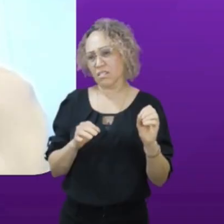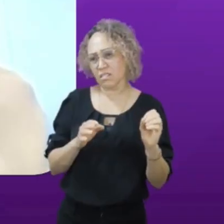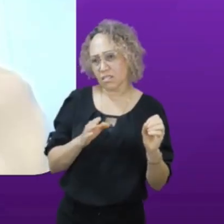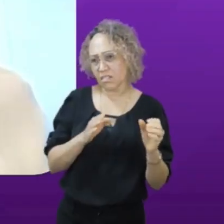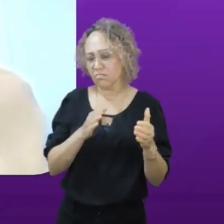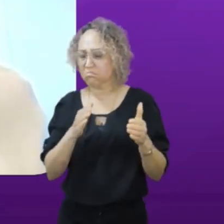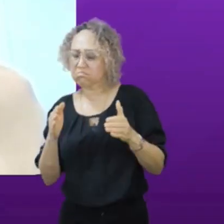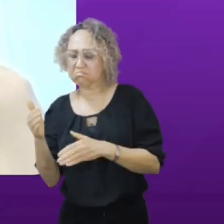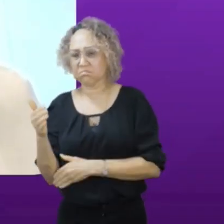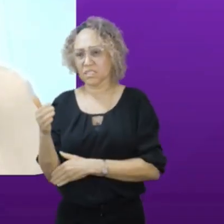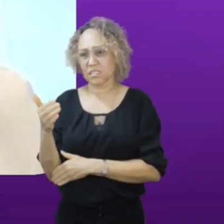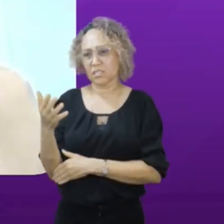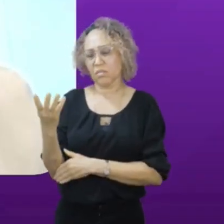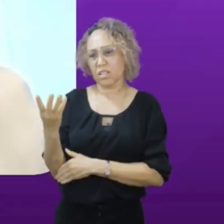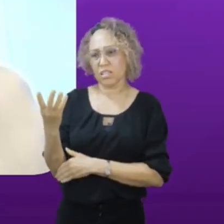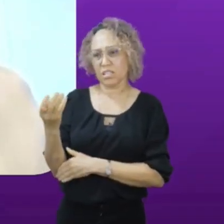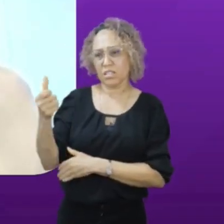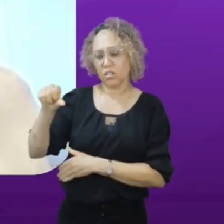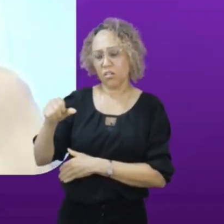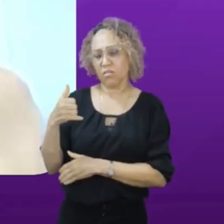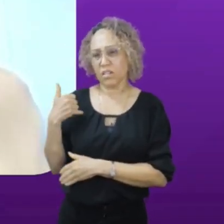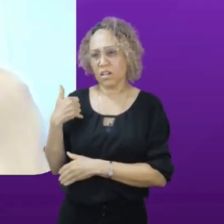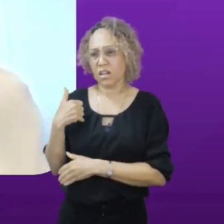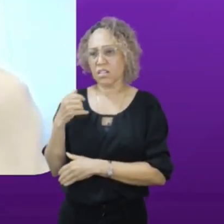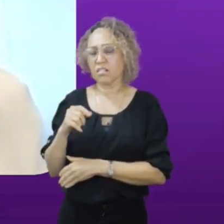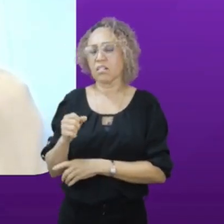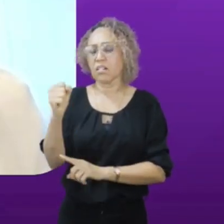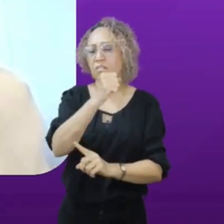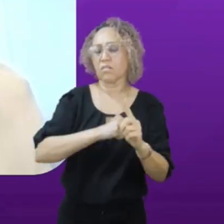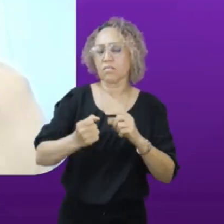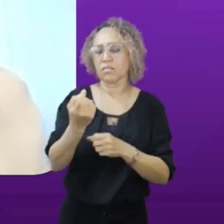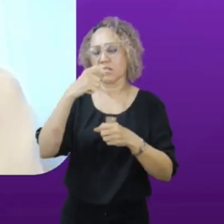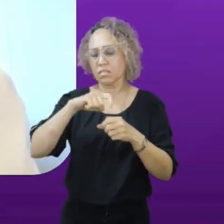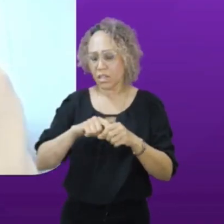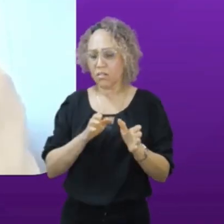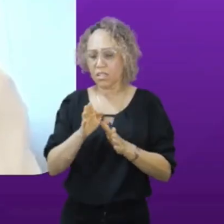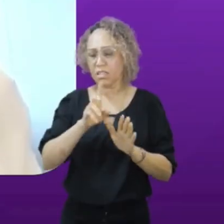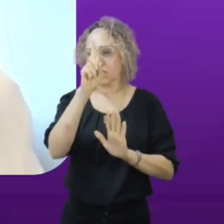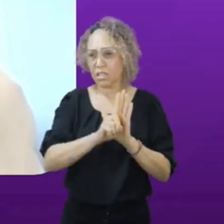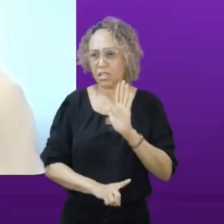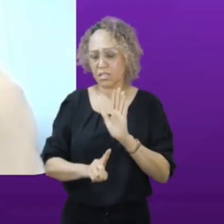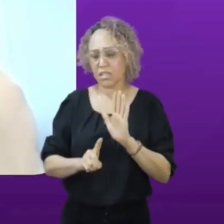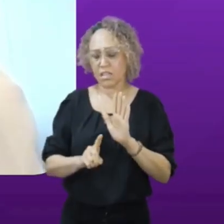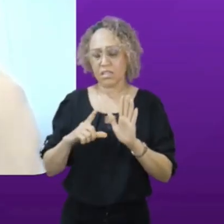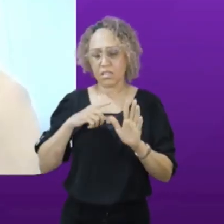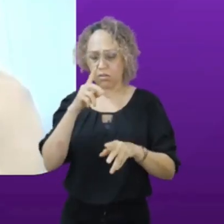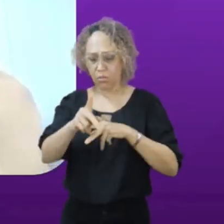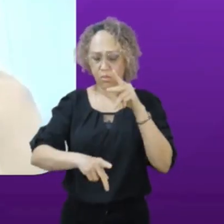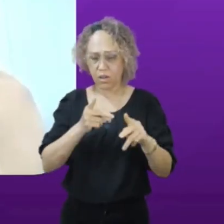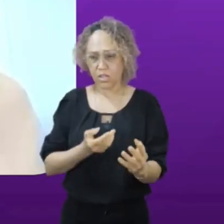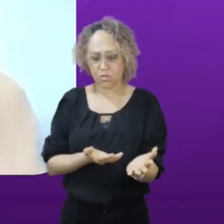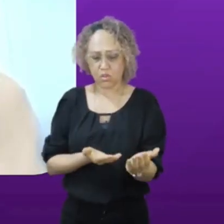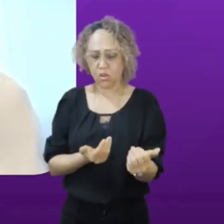sobre ressocialização é também dizer de acesso a direitos. Se a gente tem uma população jovem, privada